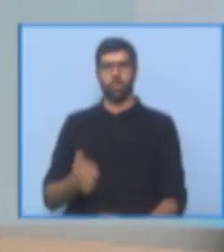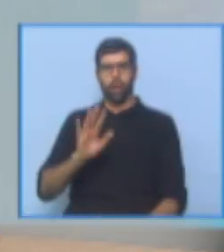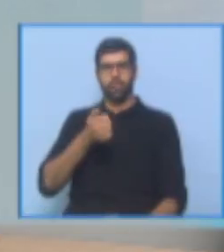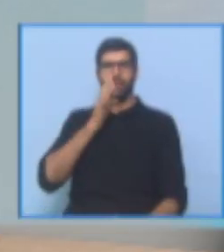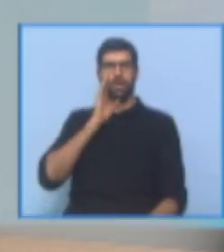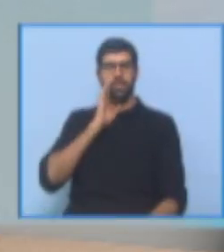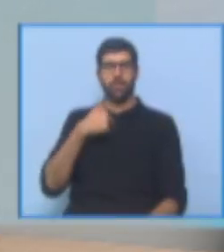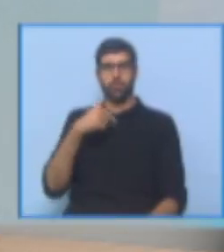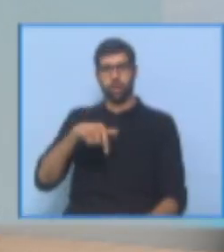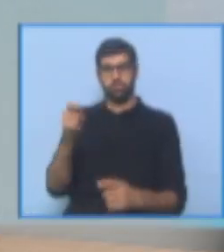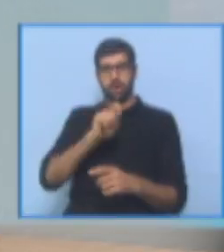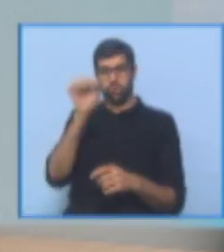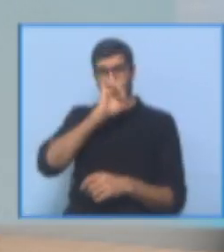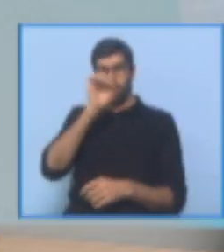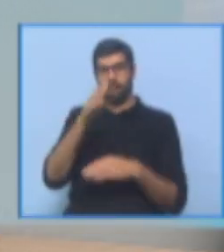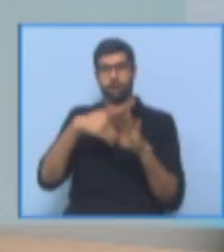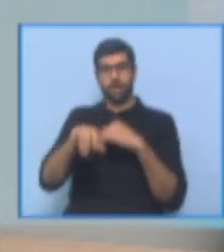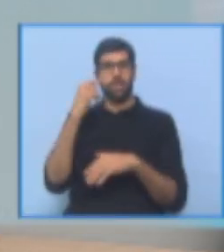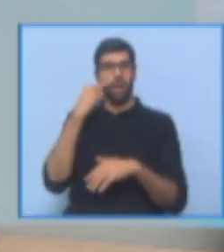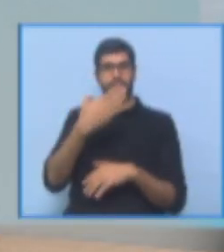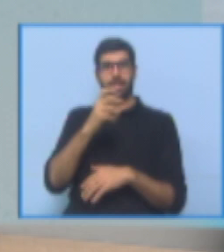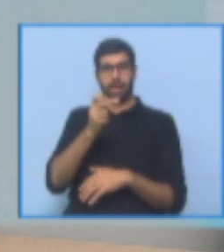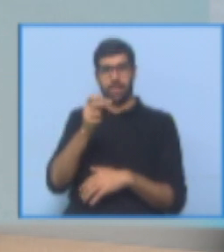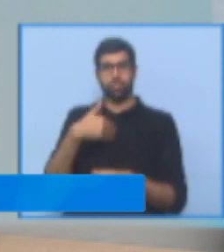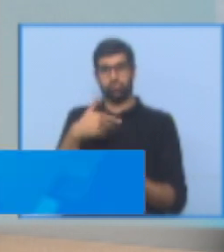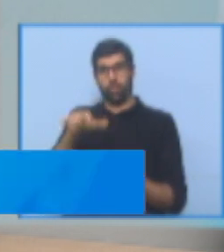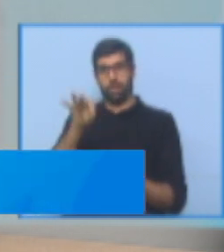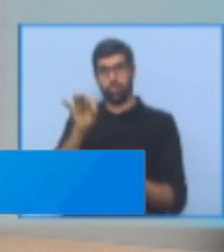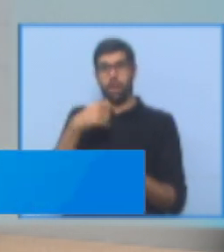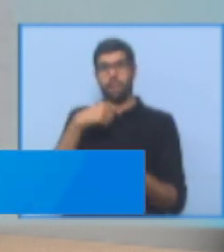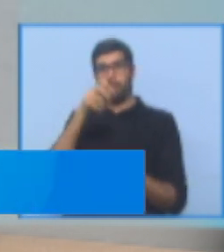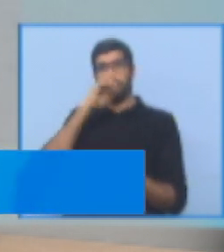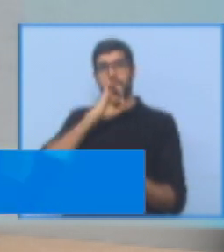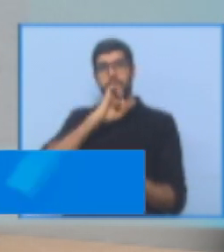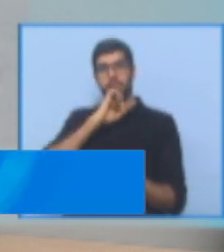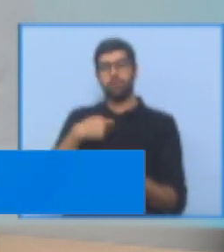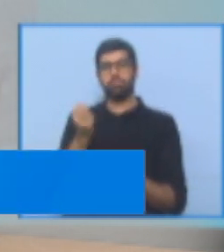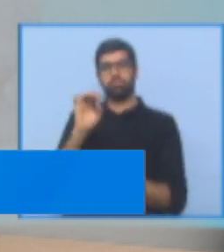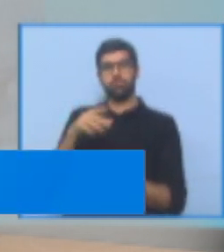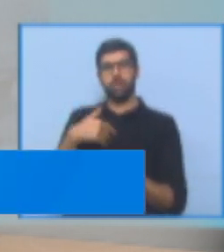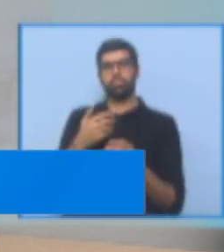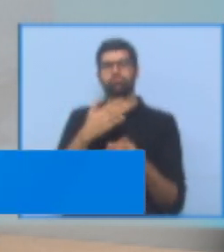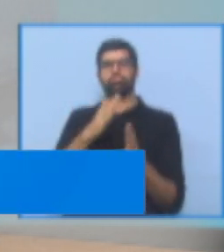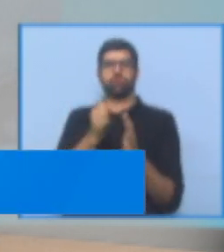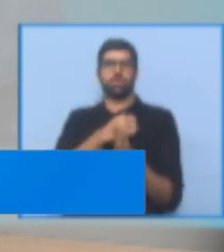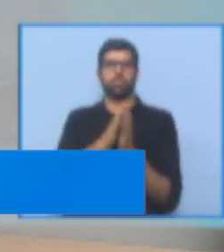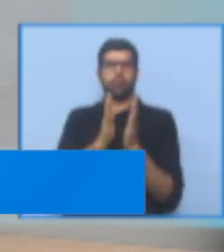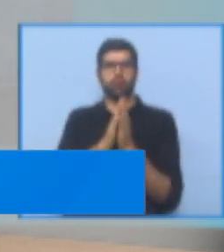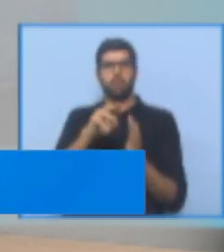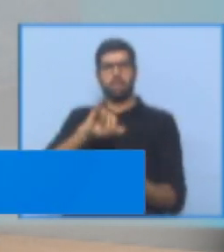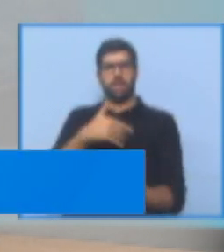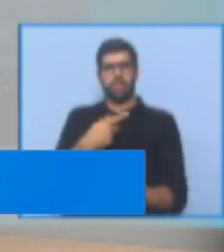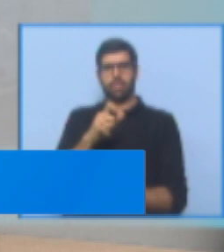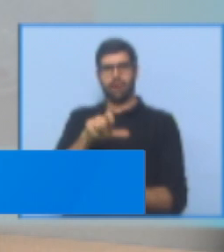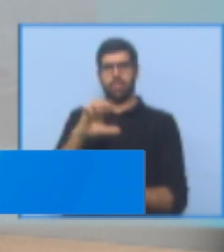Olá, muito boa tarde. Faz este mês de janeiro 7 anos que Dom Hildo Fortes foi nomeado bispo e enviado à Diocese de Mindelo, em Cabo Verde.